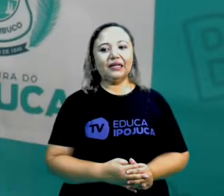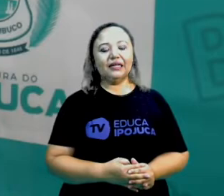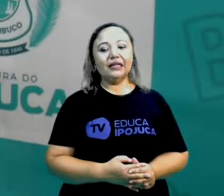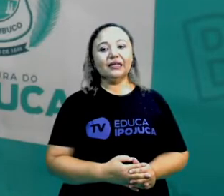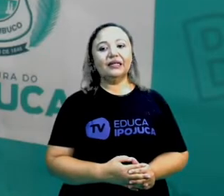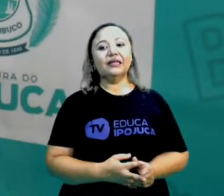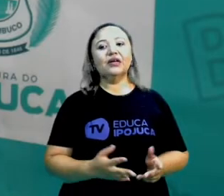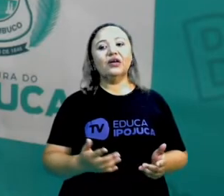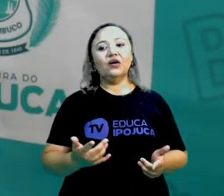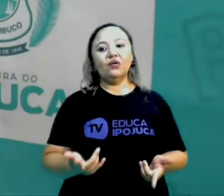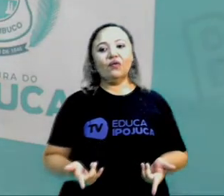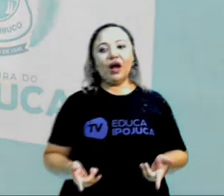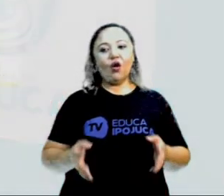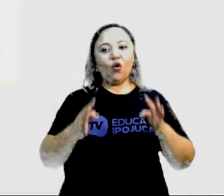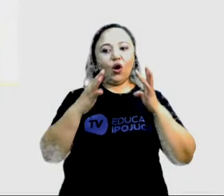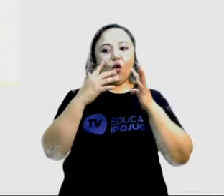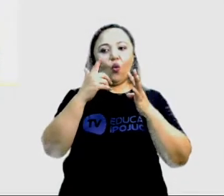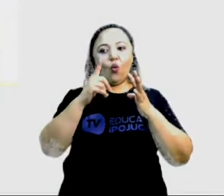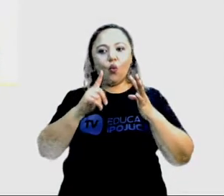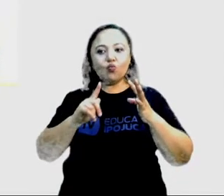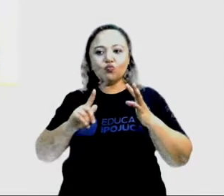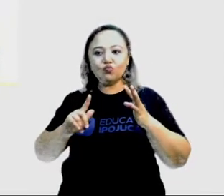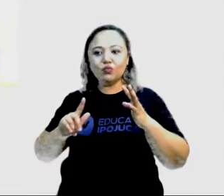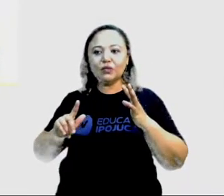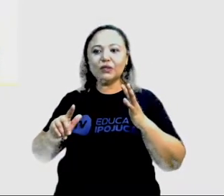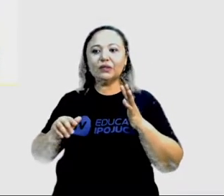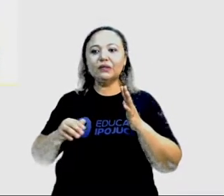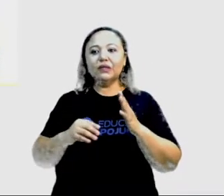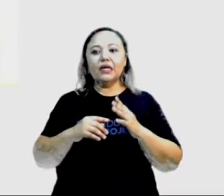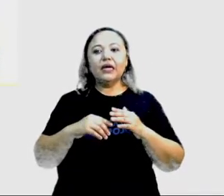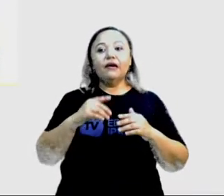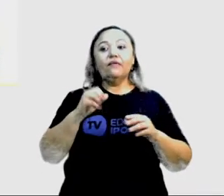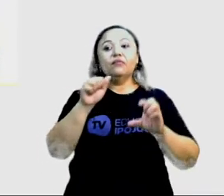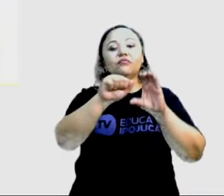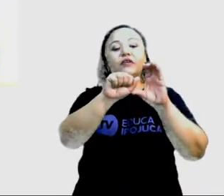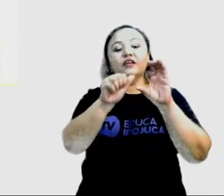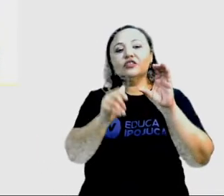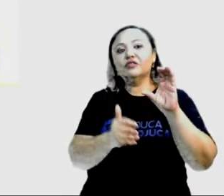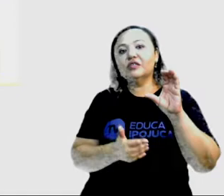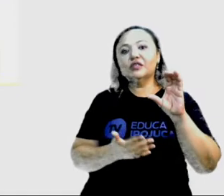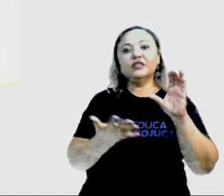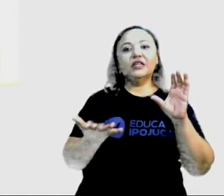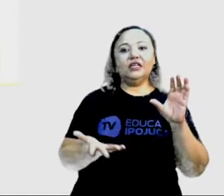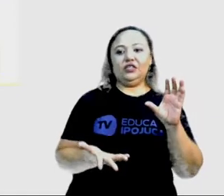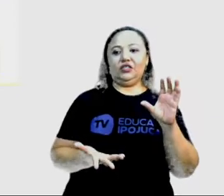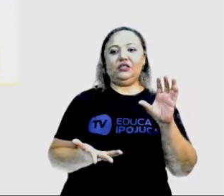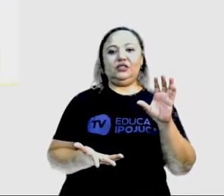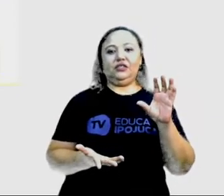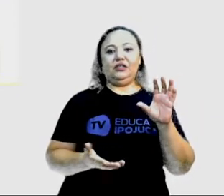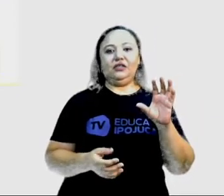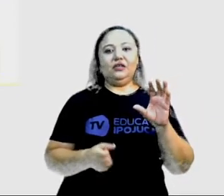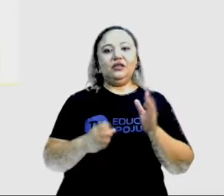E aí, a gente vai observar os termos da subtração. Por quê?